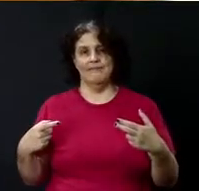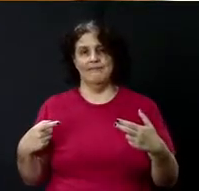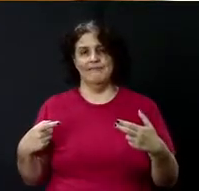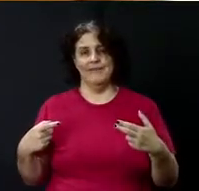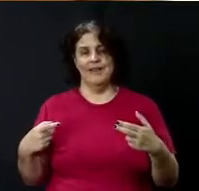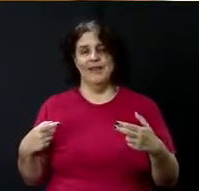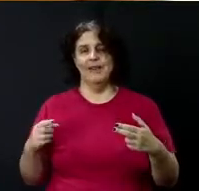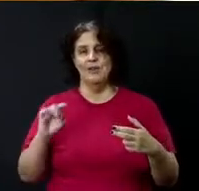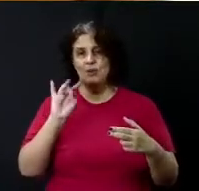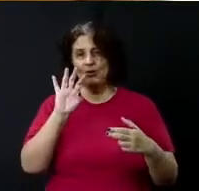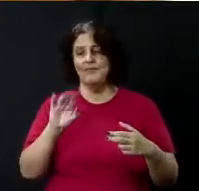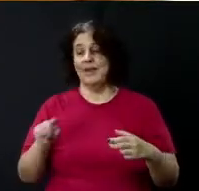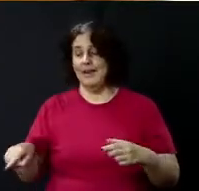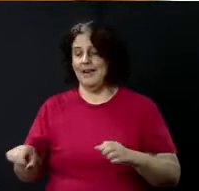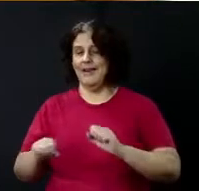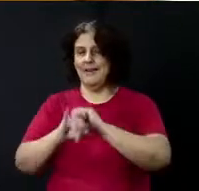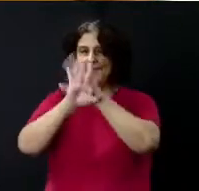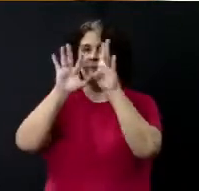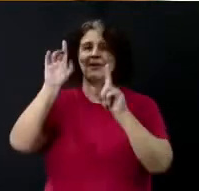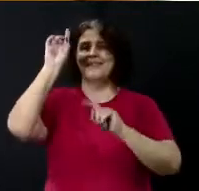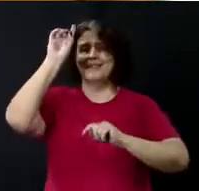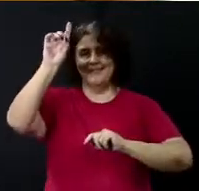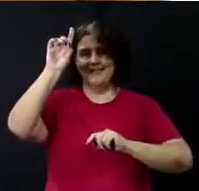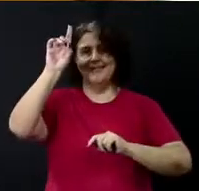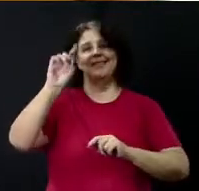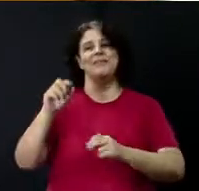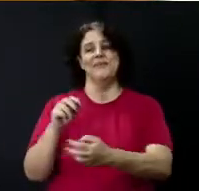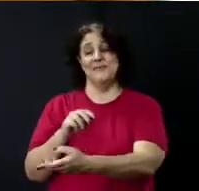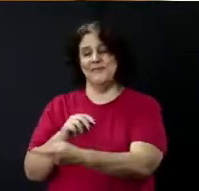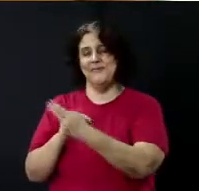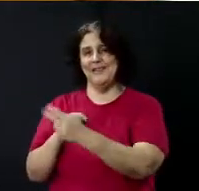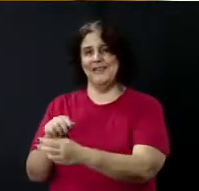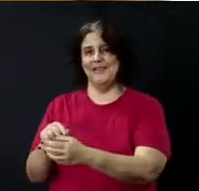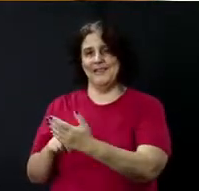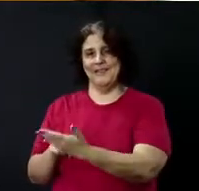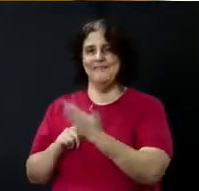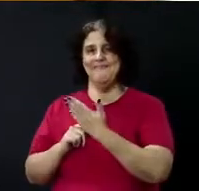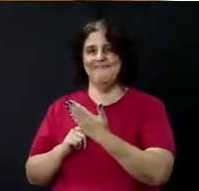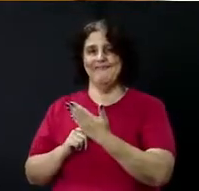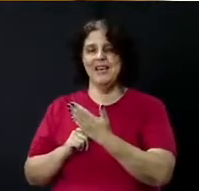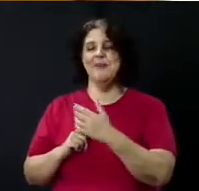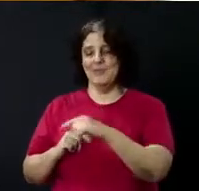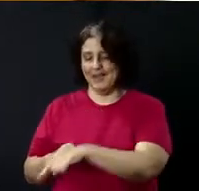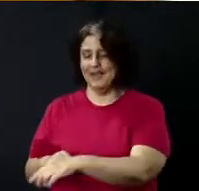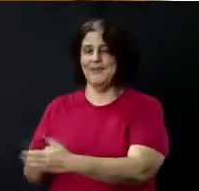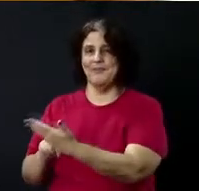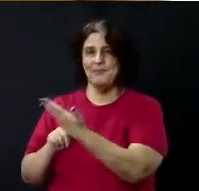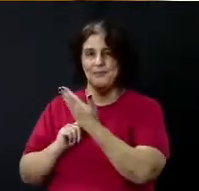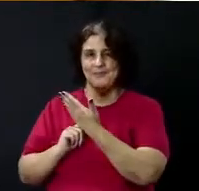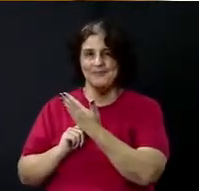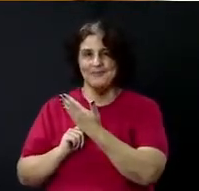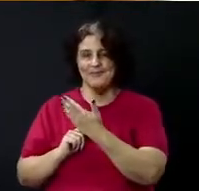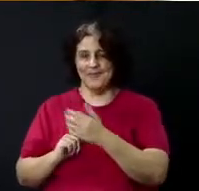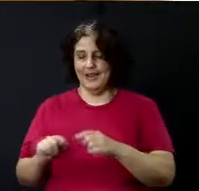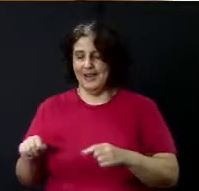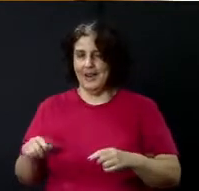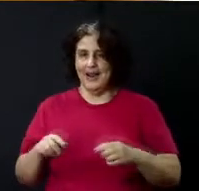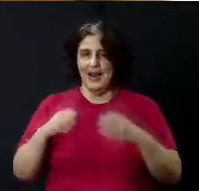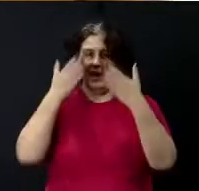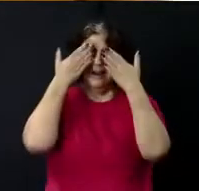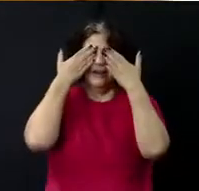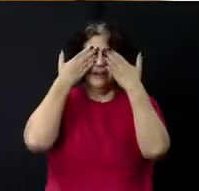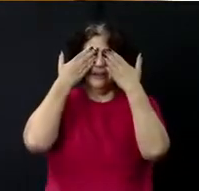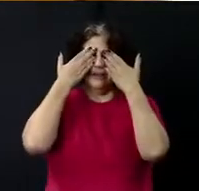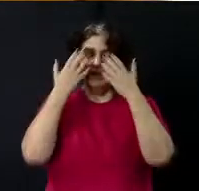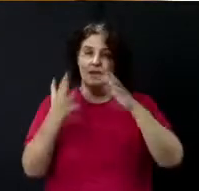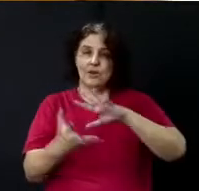Deus será vista, porque este homem representará a escuridão que a humanidade vive. Este homem representará